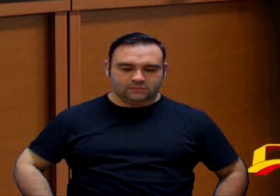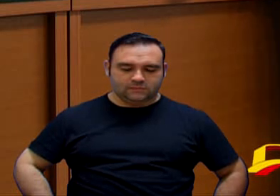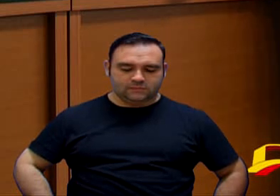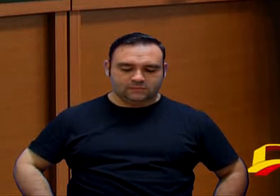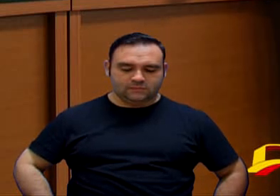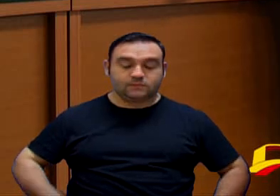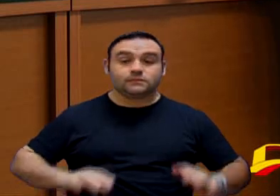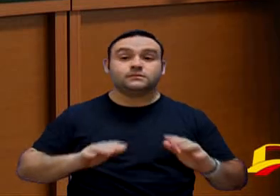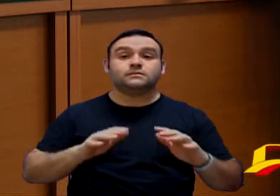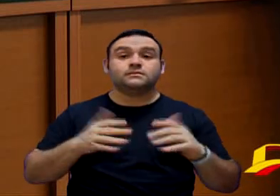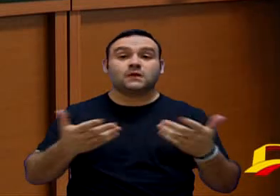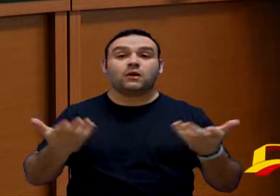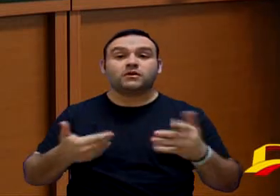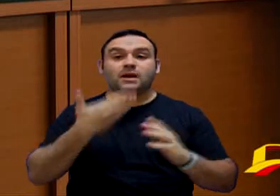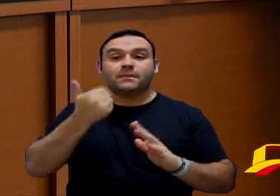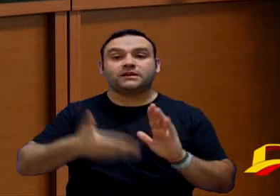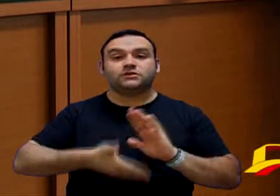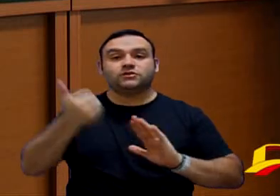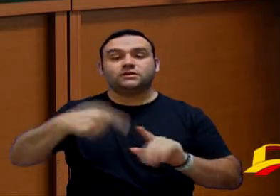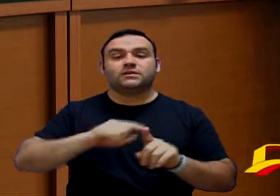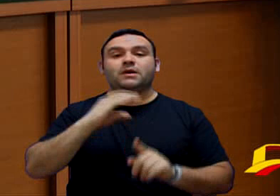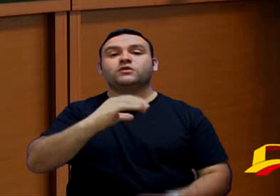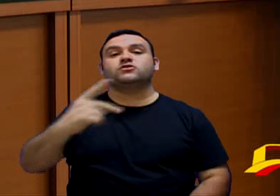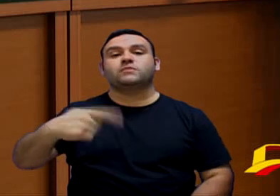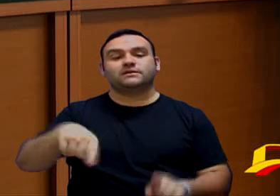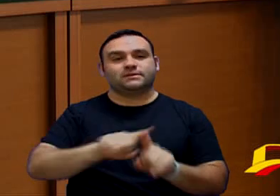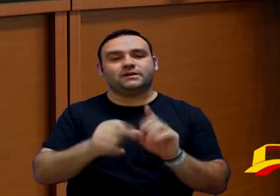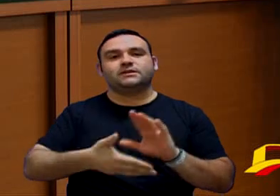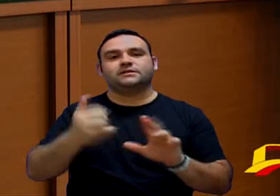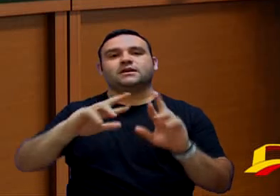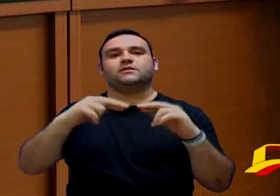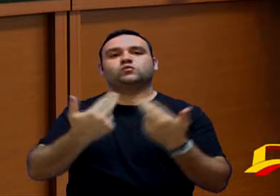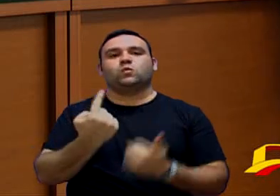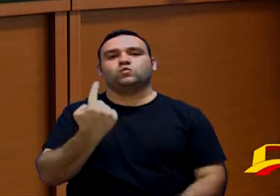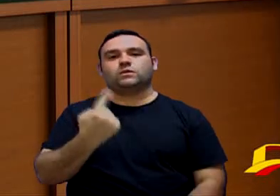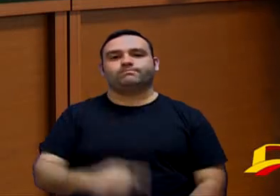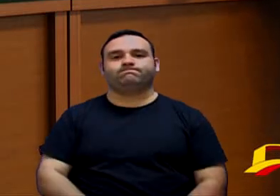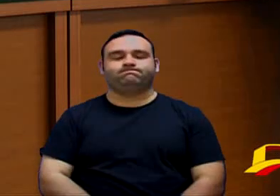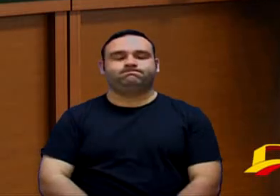então eu peço a retirar também do Cristiano por uma sessão